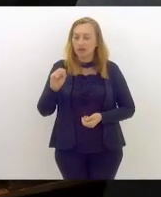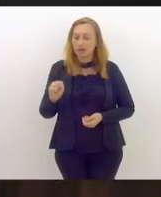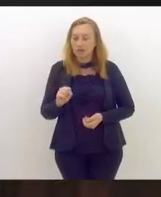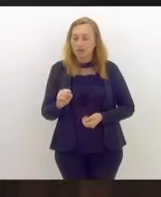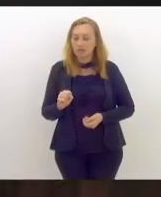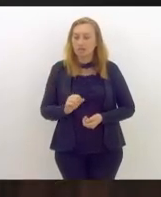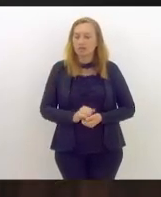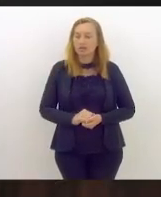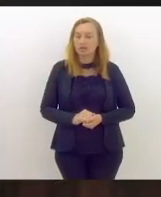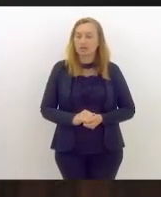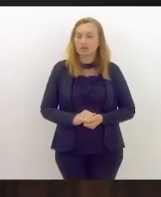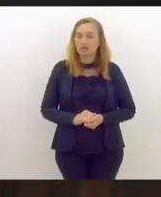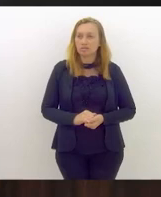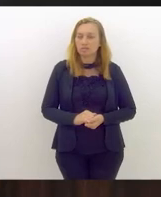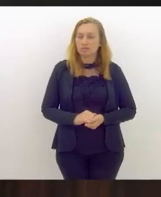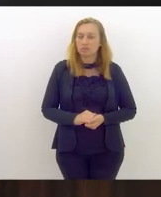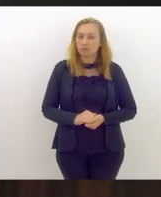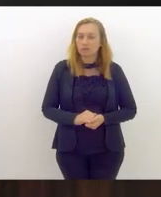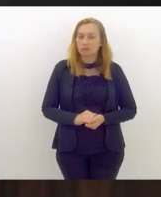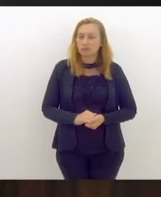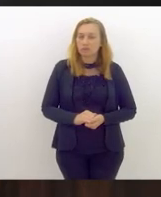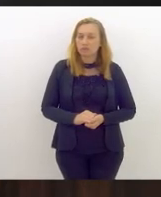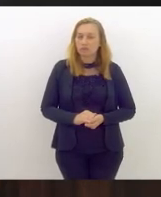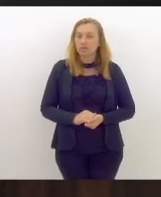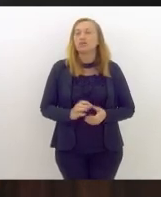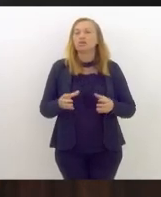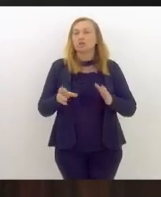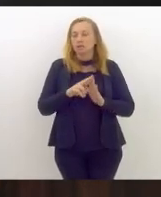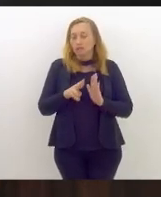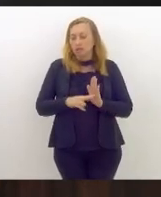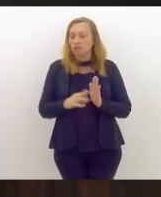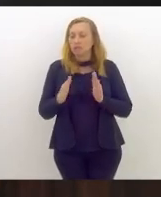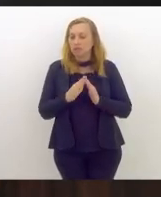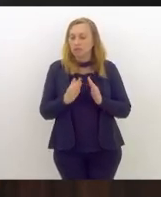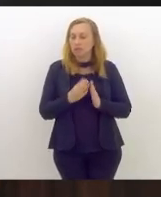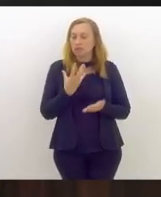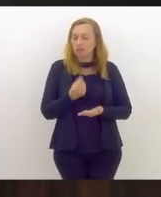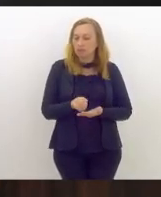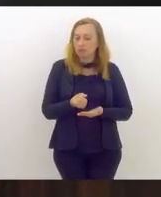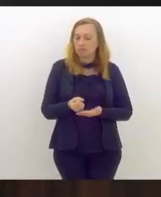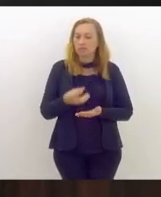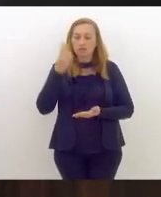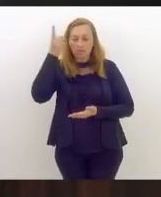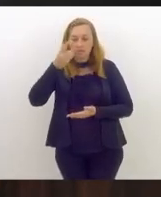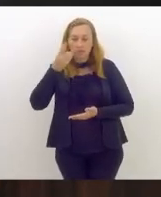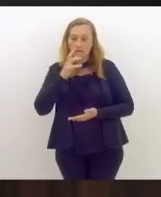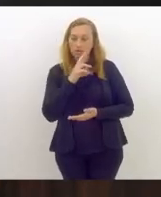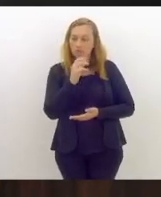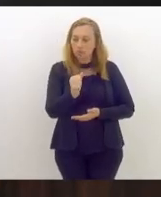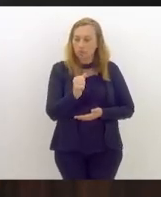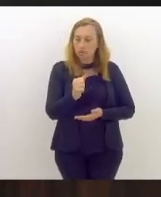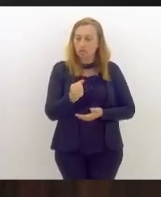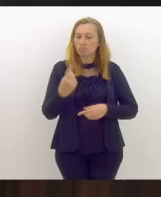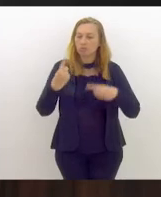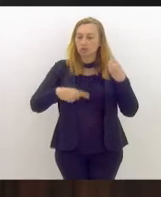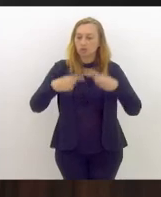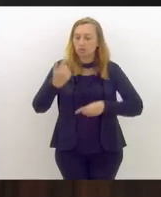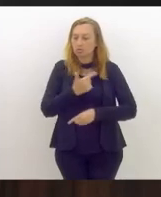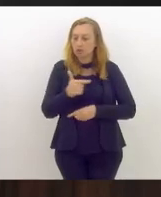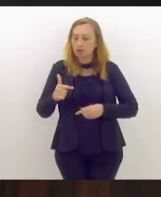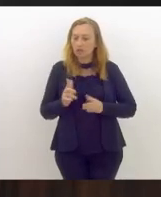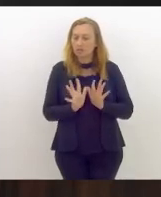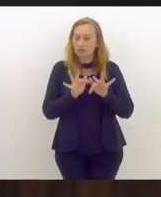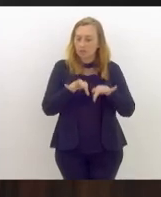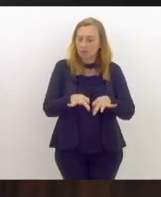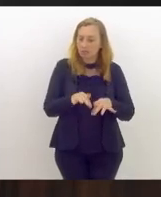Nascimento Francisco. Parecer da Comissão de Normas Internas e Proporções Externas, favorável, deputado Rodrigo Amorim. Em discussão, não havendo quem